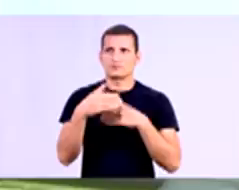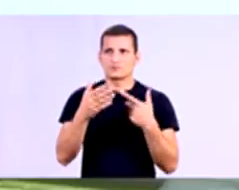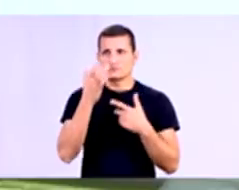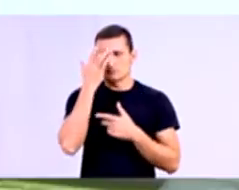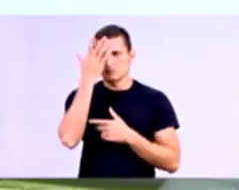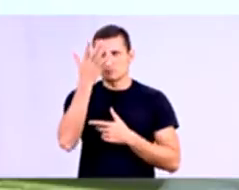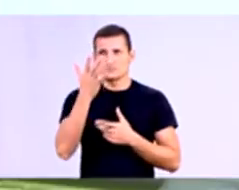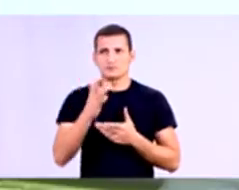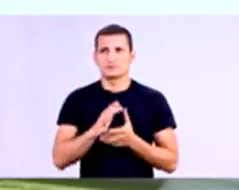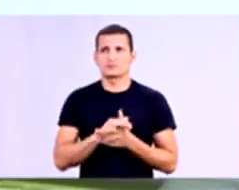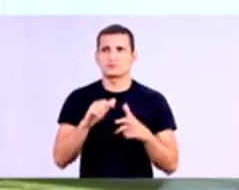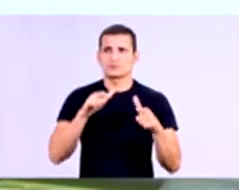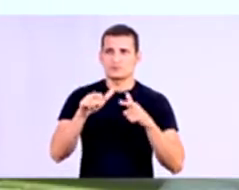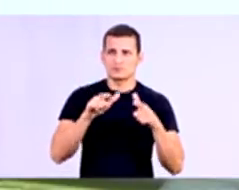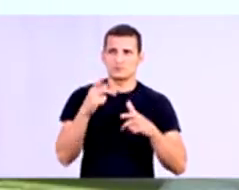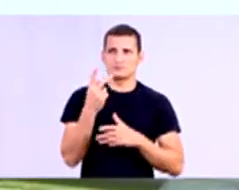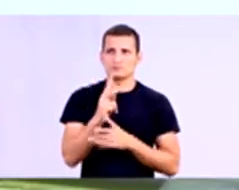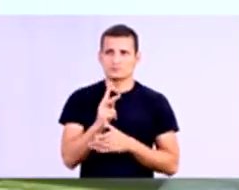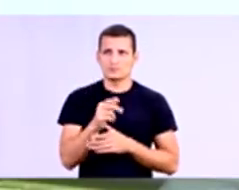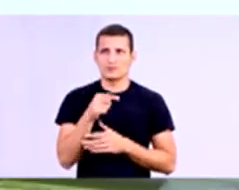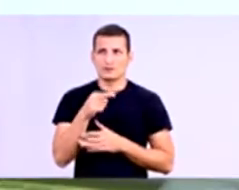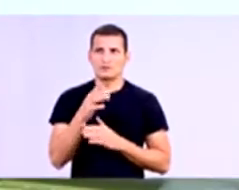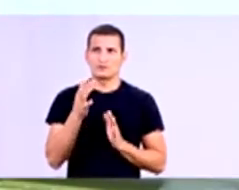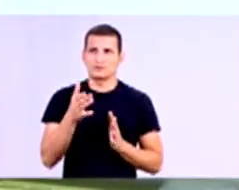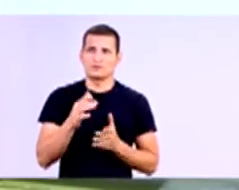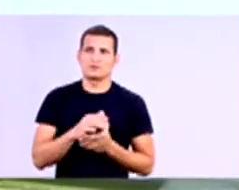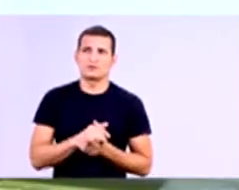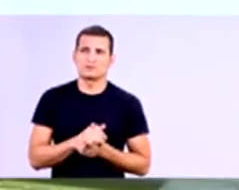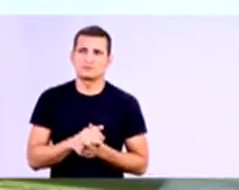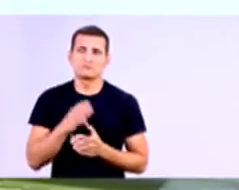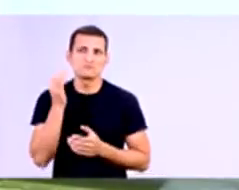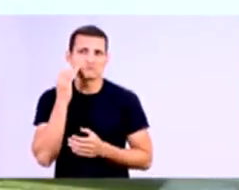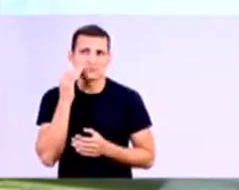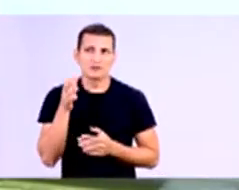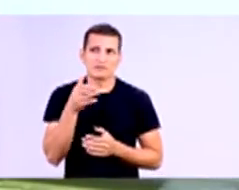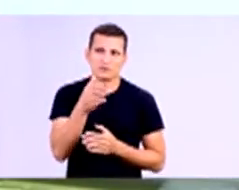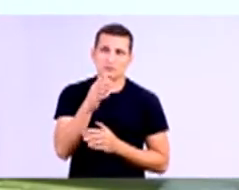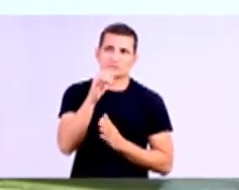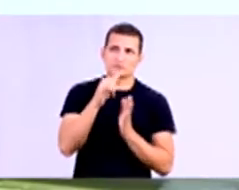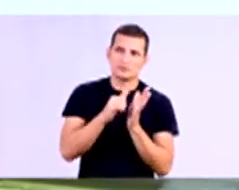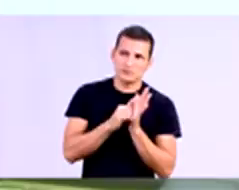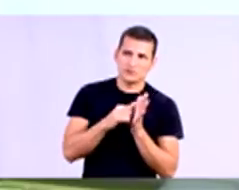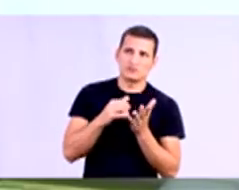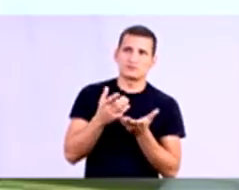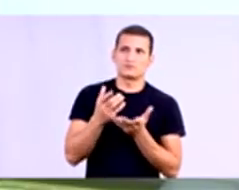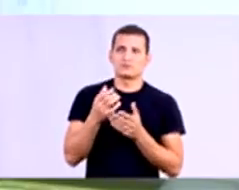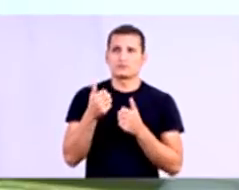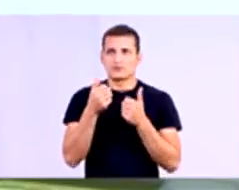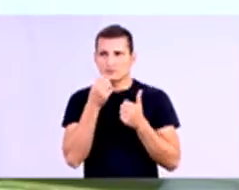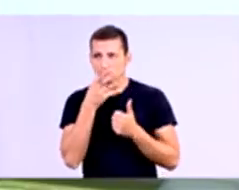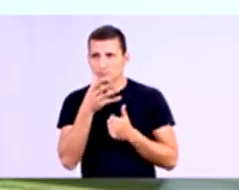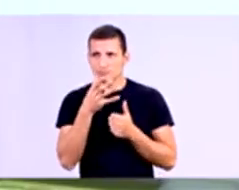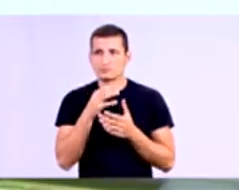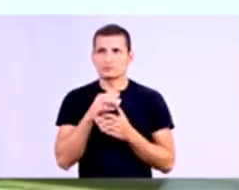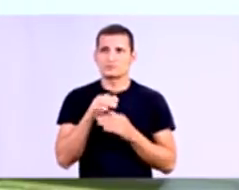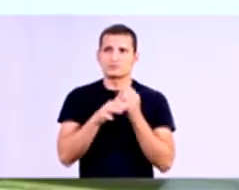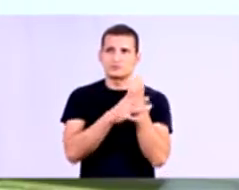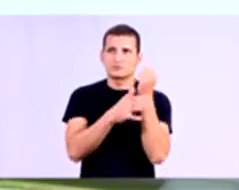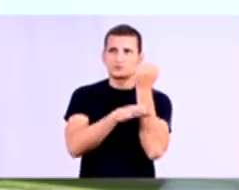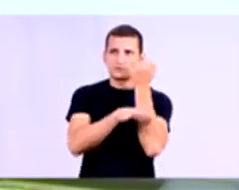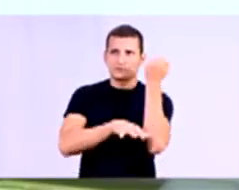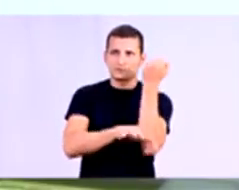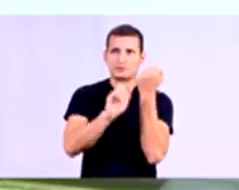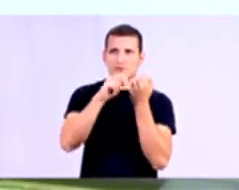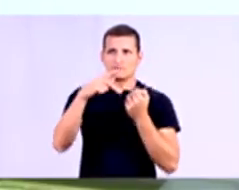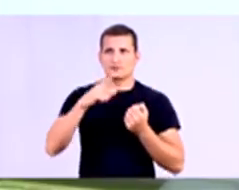facilita bastante o trabalho dele. Ele já passa a fazer, deixa eu ver se o navegador está instalado, se o navegador está funcionando corretamente, se o servidor de aplicação